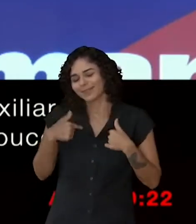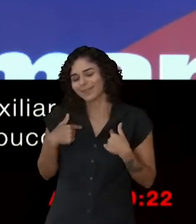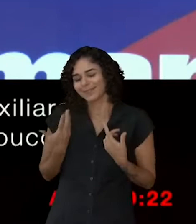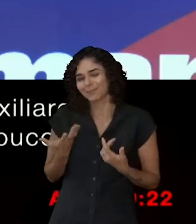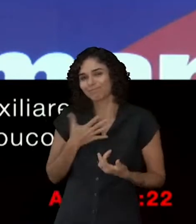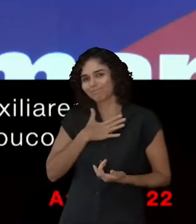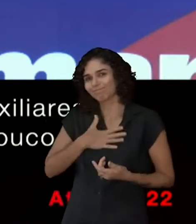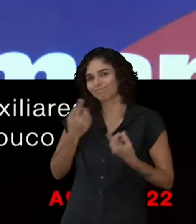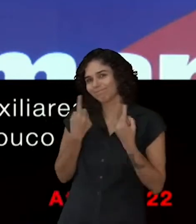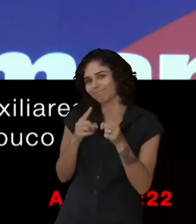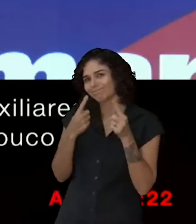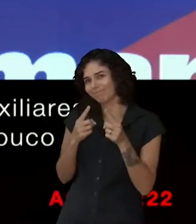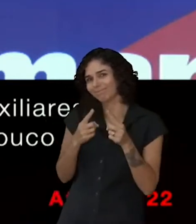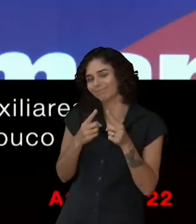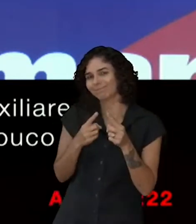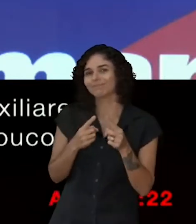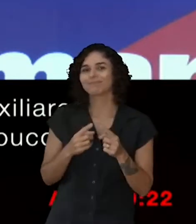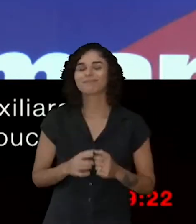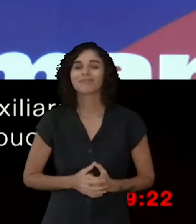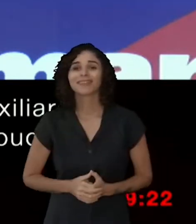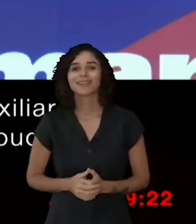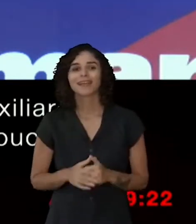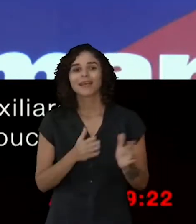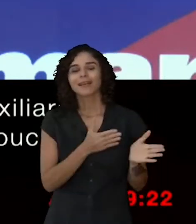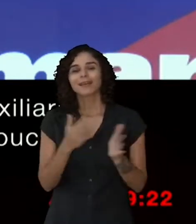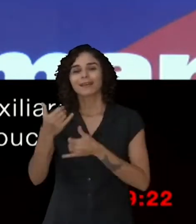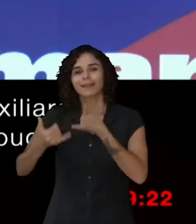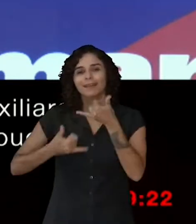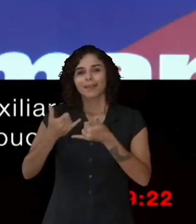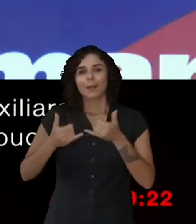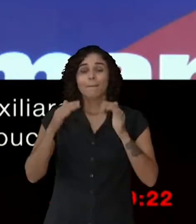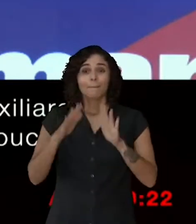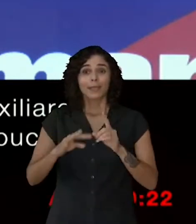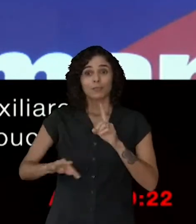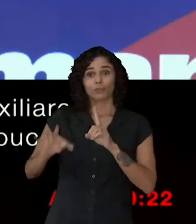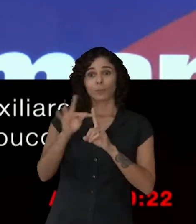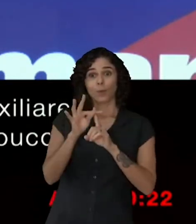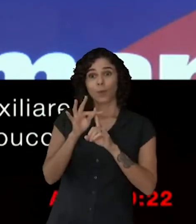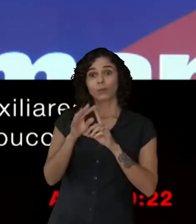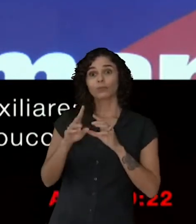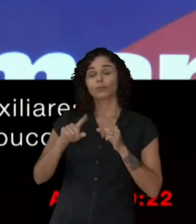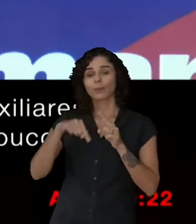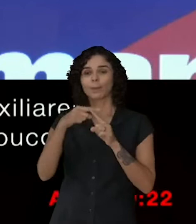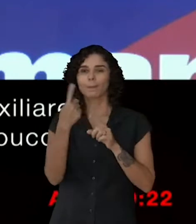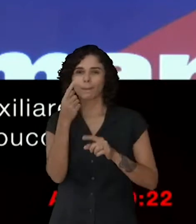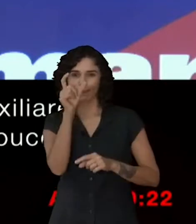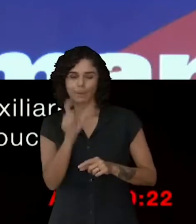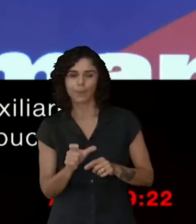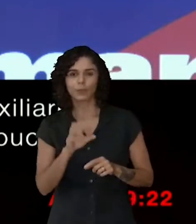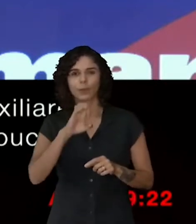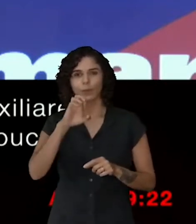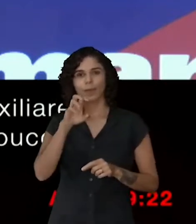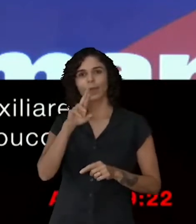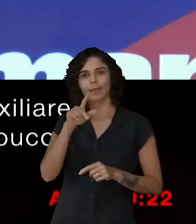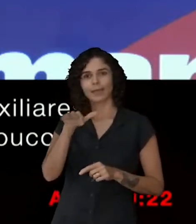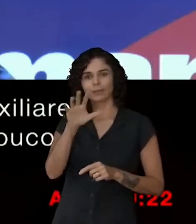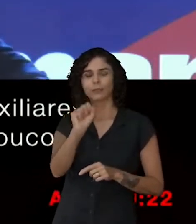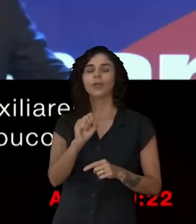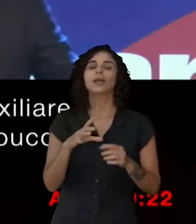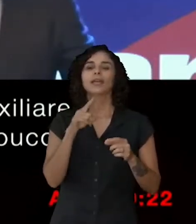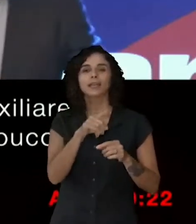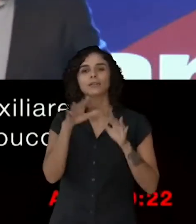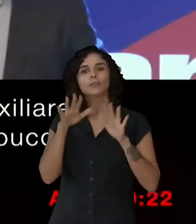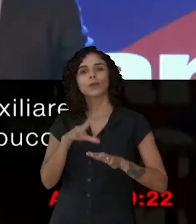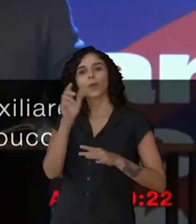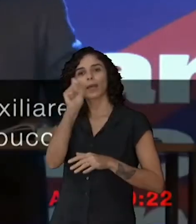outros. E Timóteo e Erasto, então ele permaneceu um pouco mais na província da